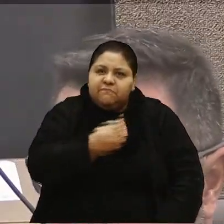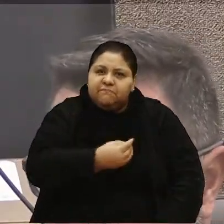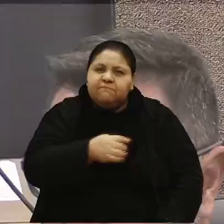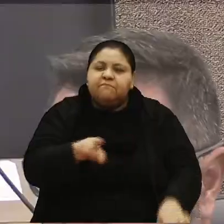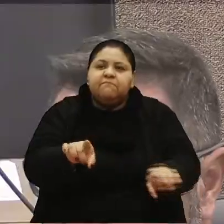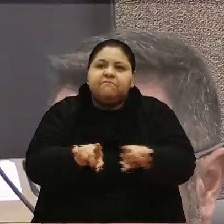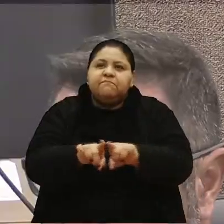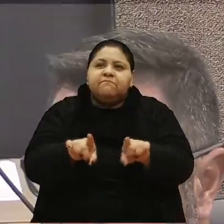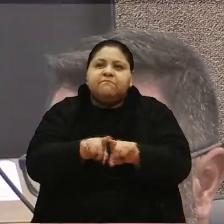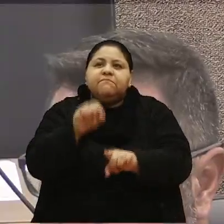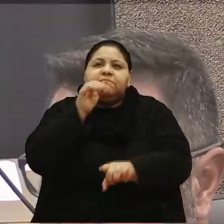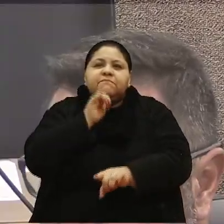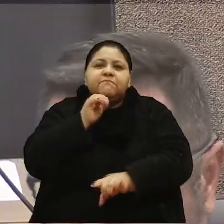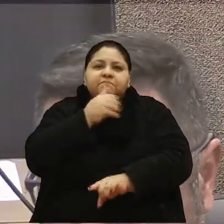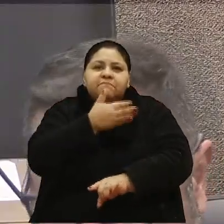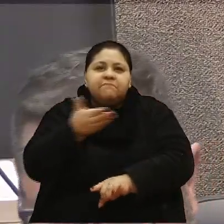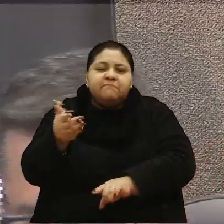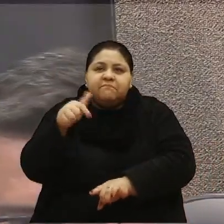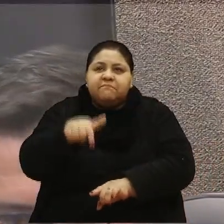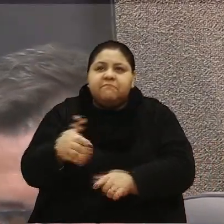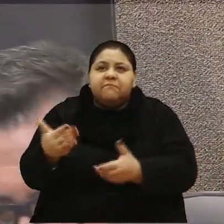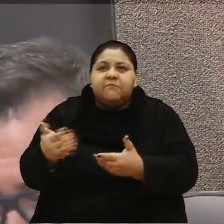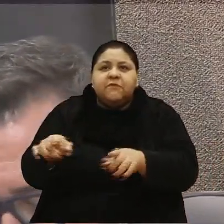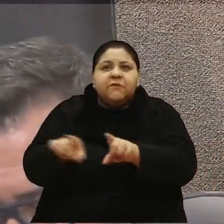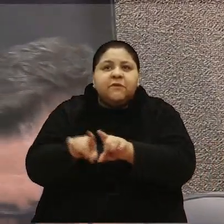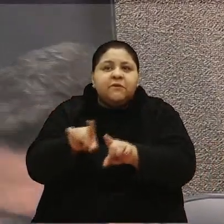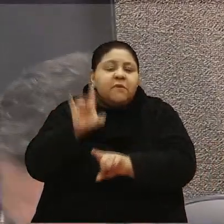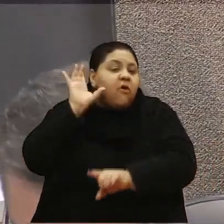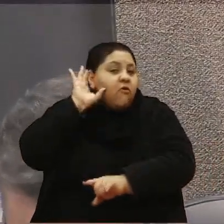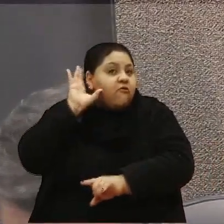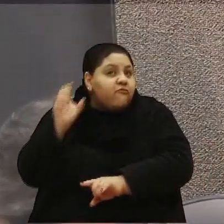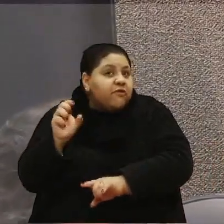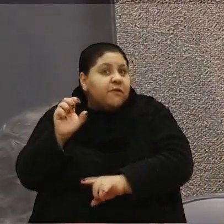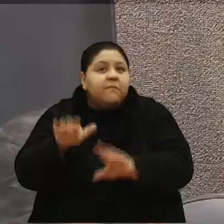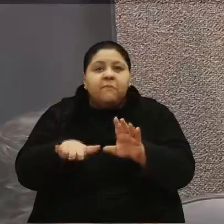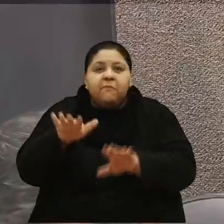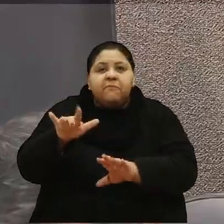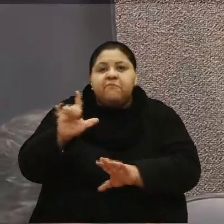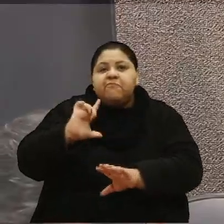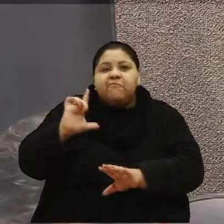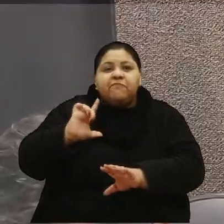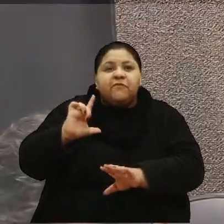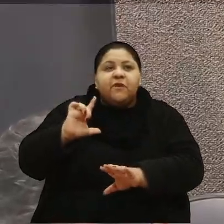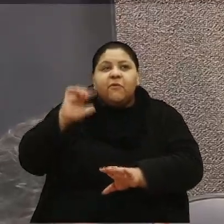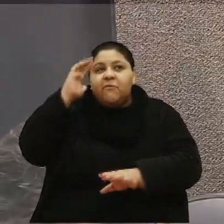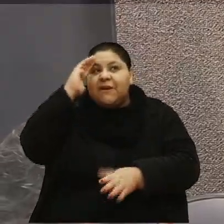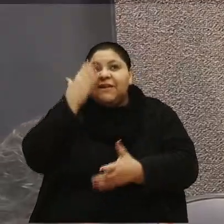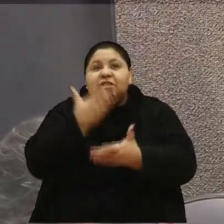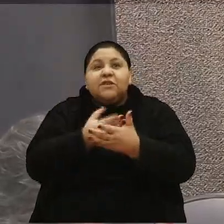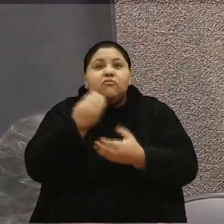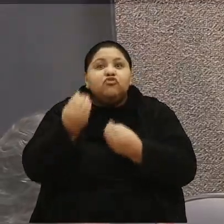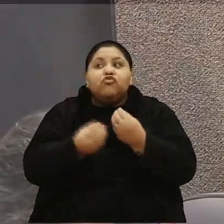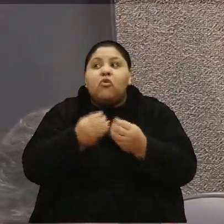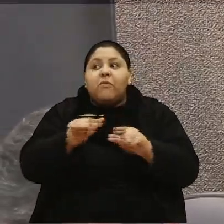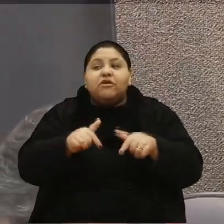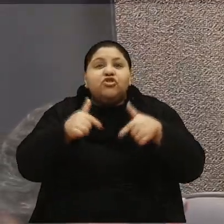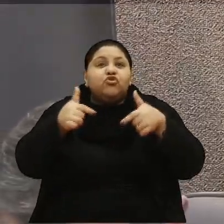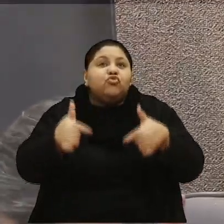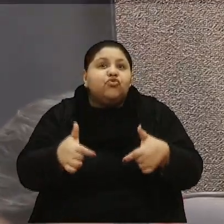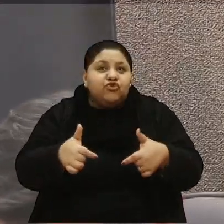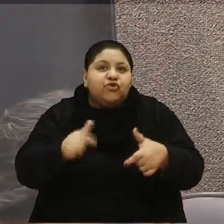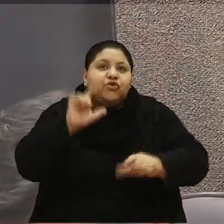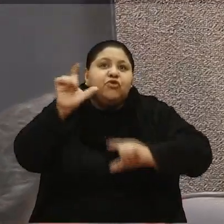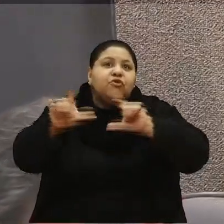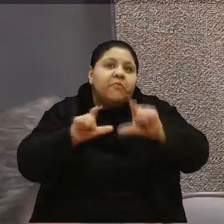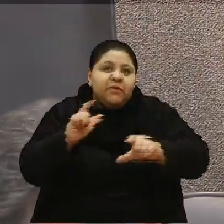está servindo de exemplo para essa gurizada que está aqui de Santa Corona, que também estão ouvindo. Às vezes nós não temos a dimensão do que um ato desses, trazendo para cá com pessoas,